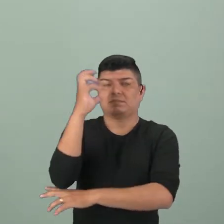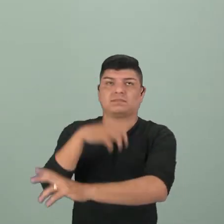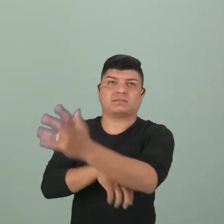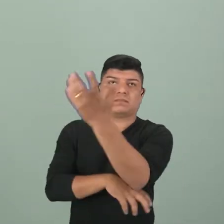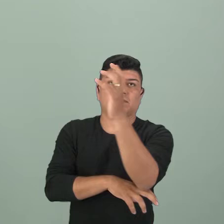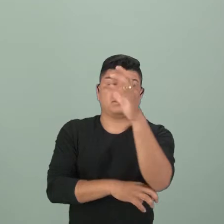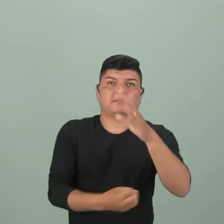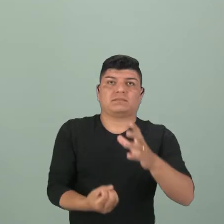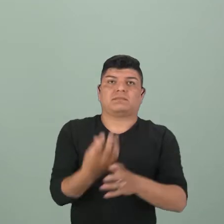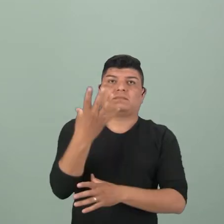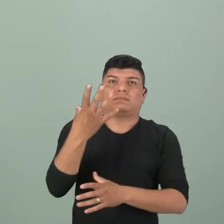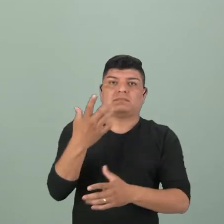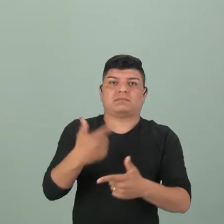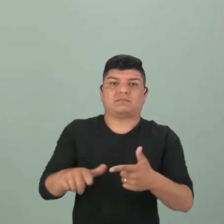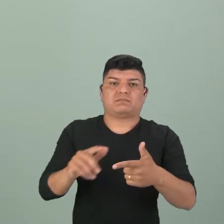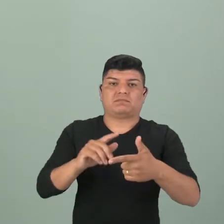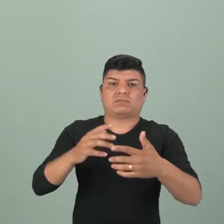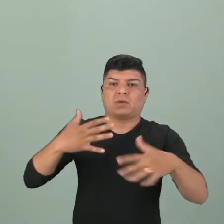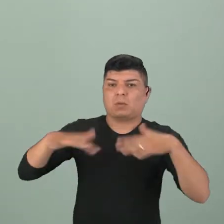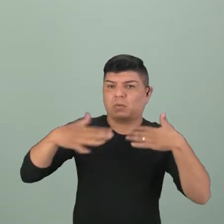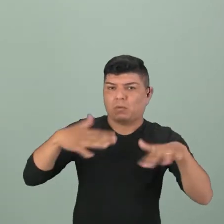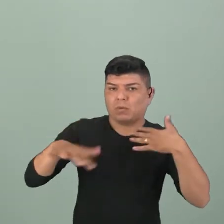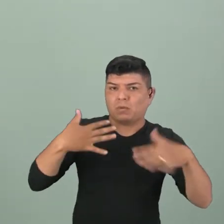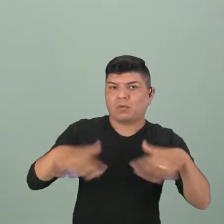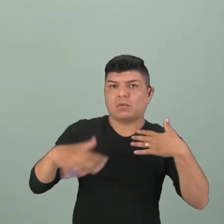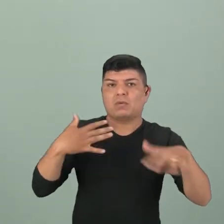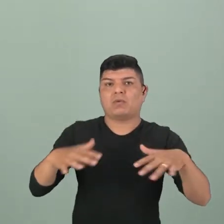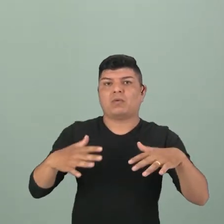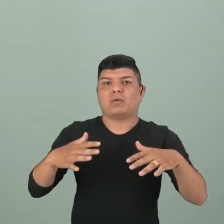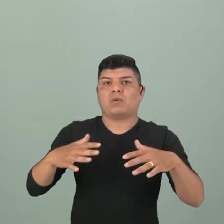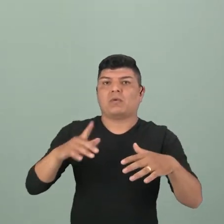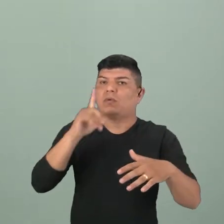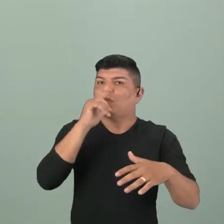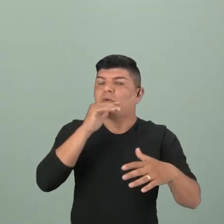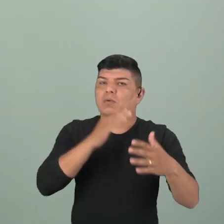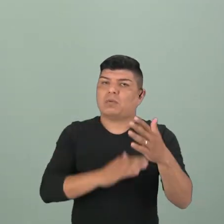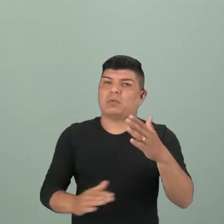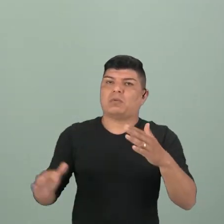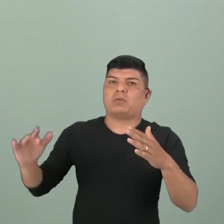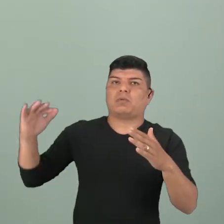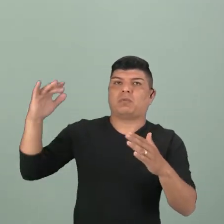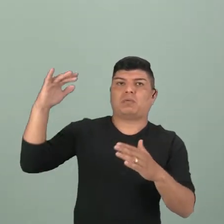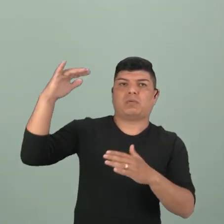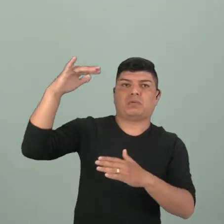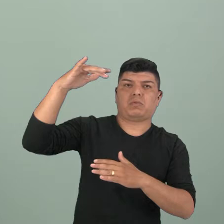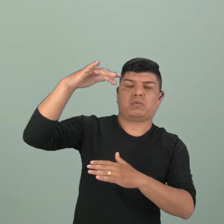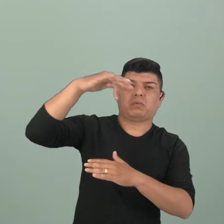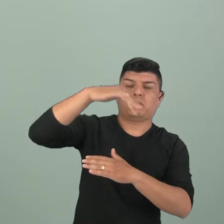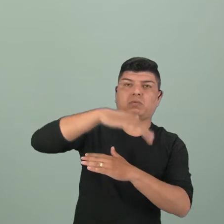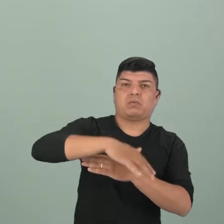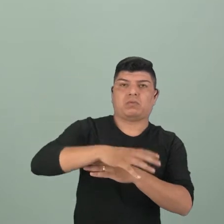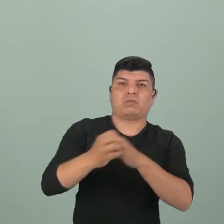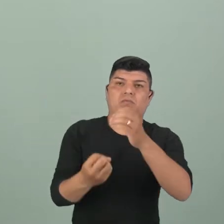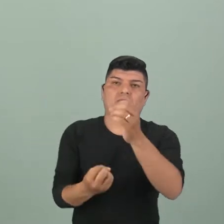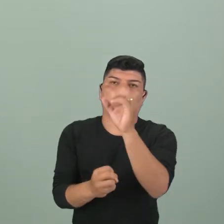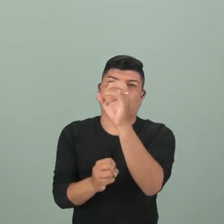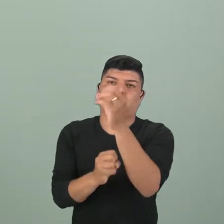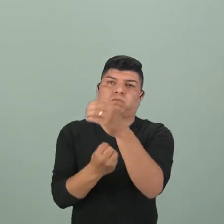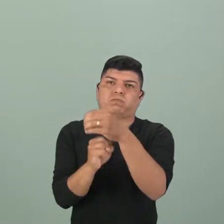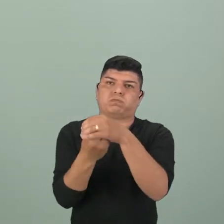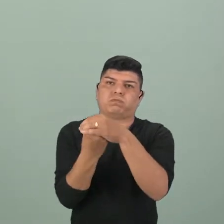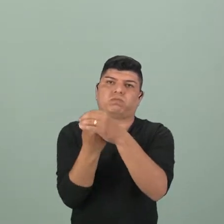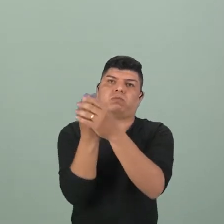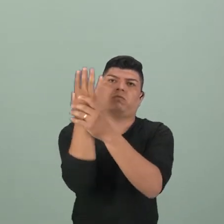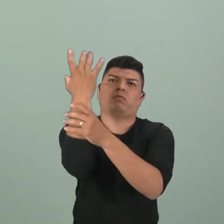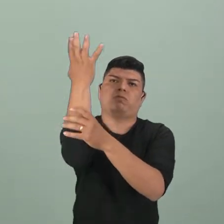ali de origem enfrentou um terremoto, um tsunami ou um vulcão entrou em erupção recentemente. Né, ele pode também estar migrando para outro